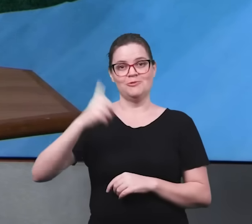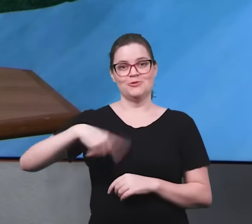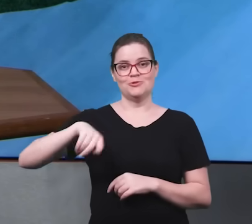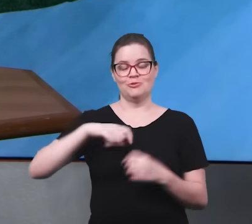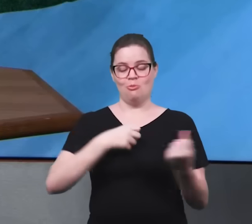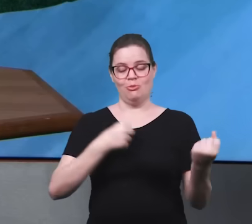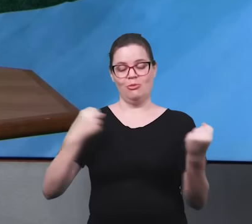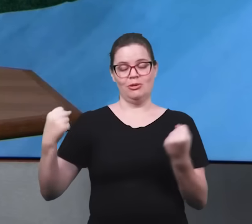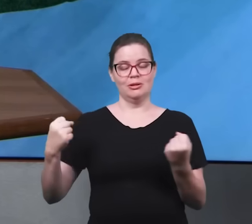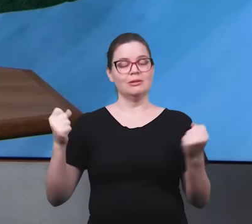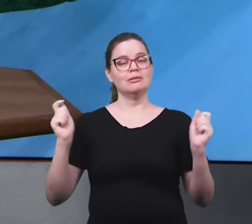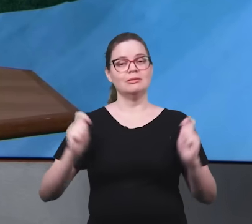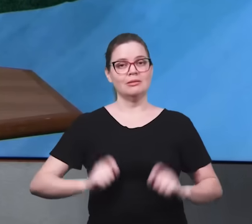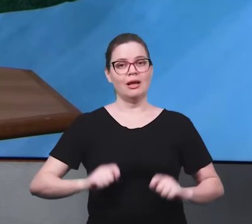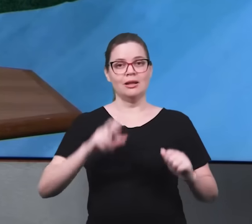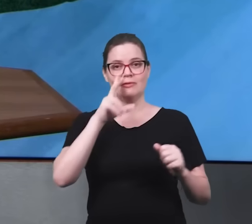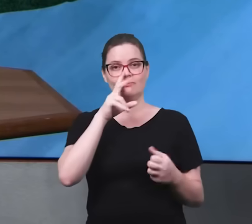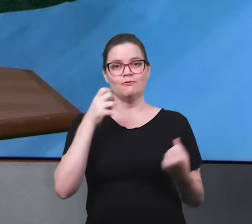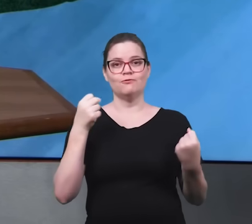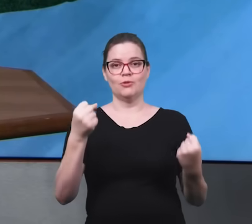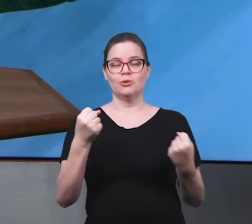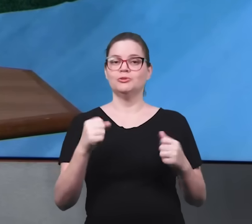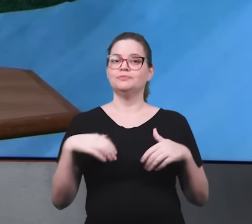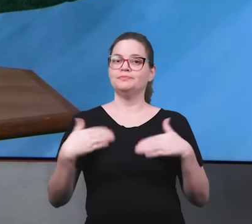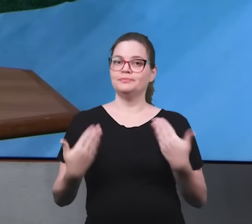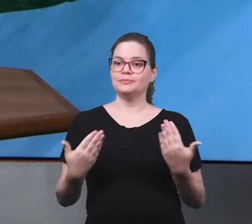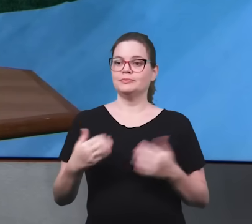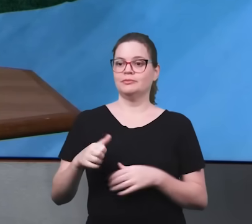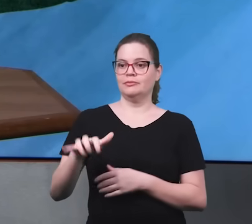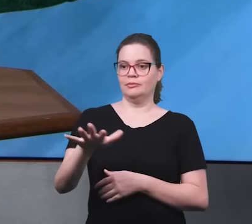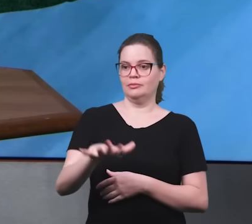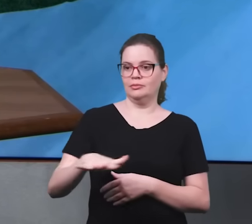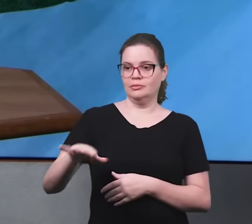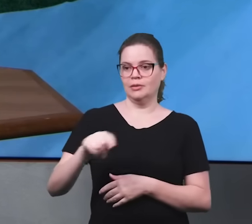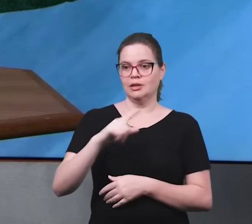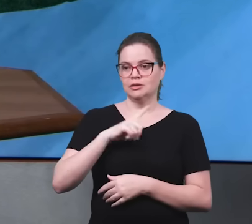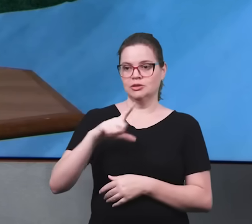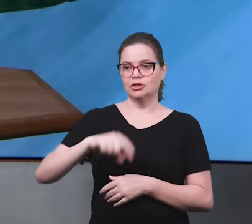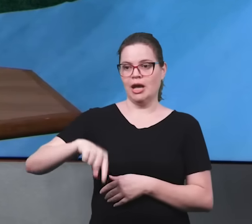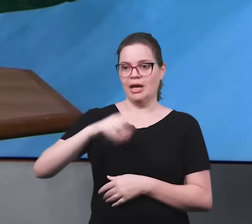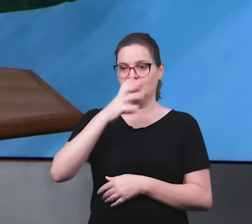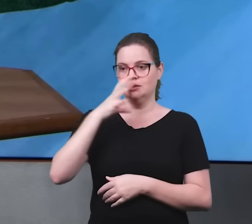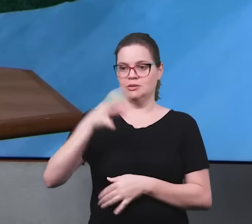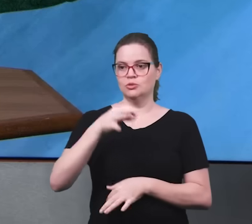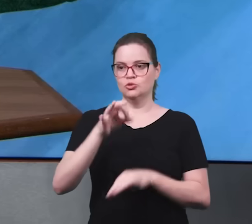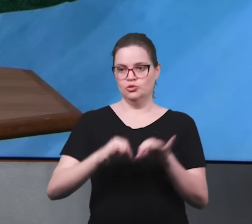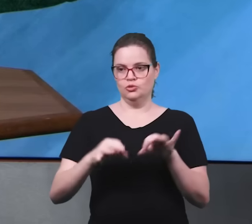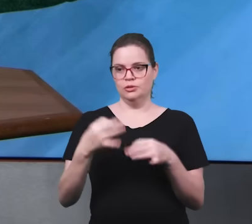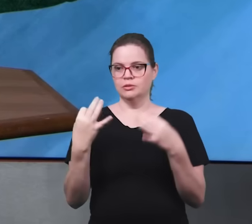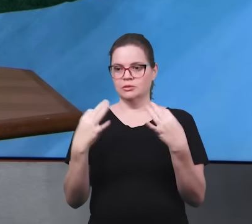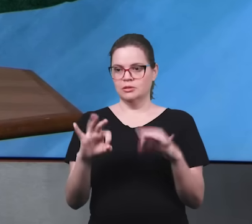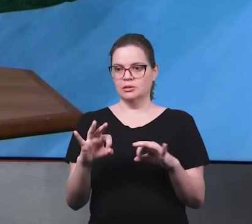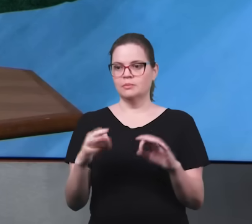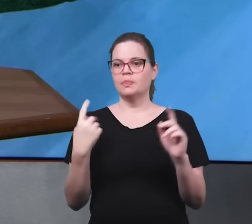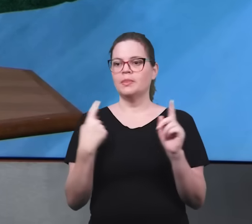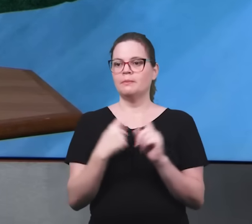ele é poderoso. E dentre esses que estavam ali, que estavam debaixo de juízo,